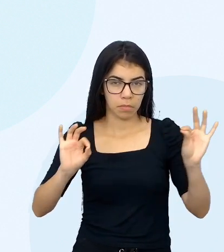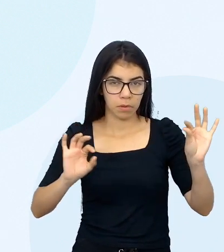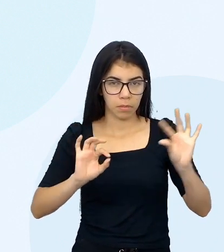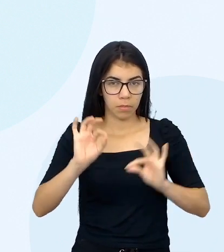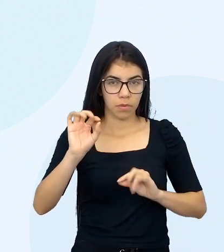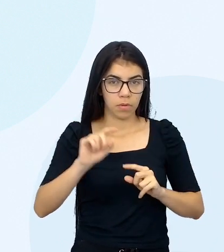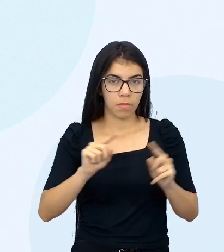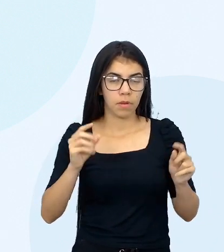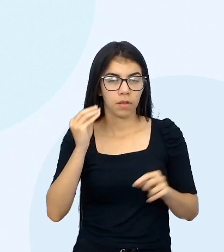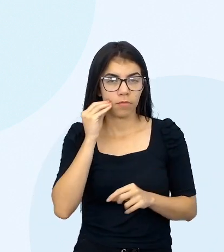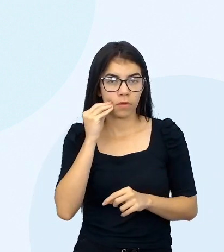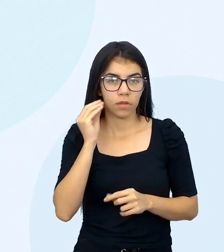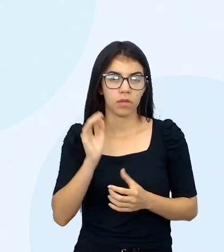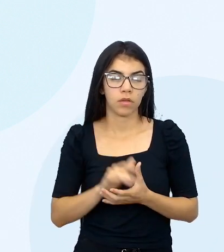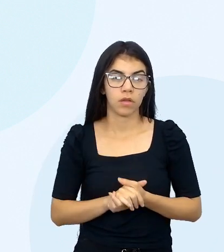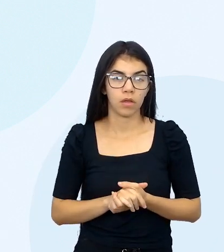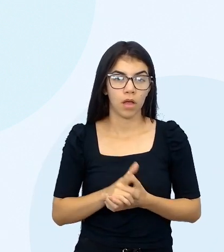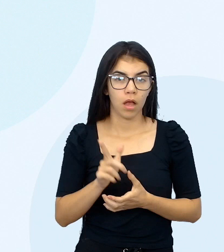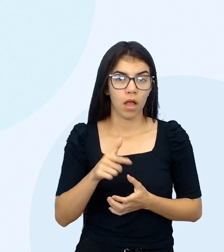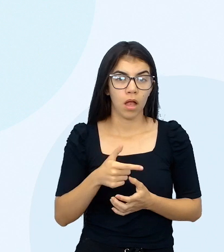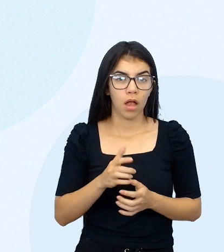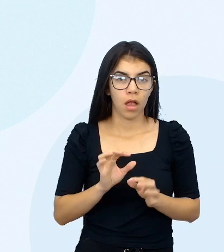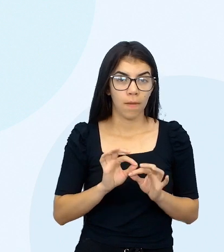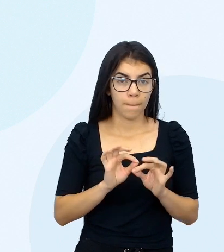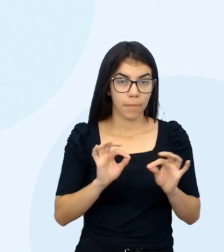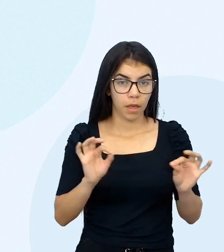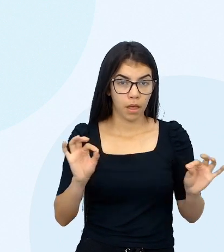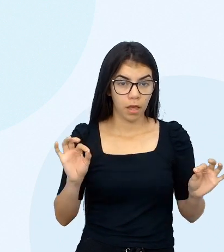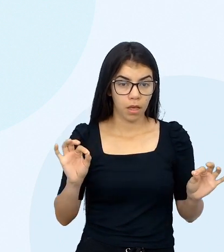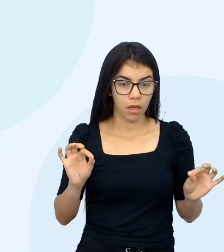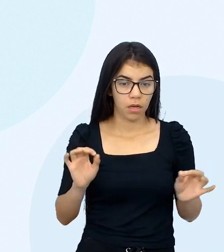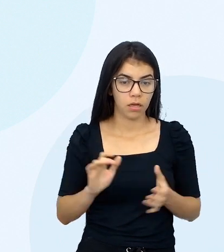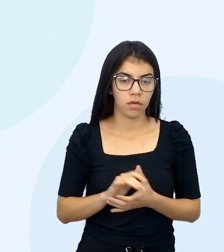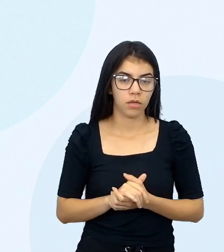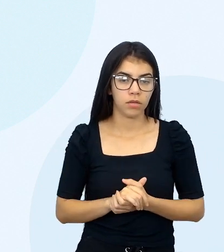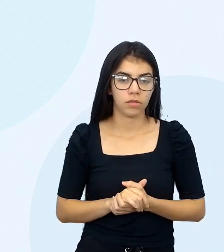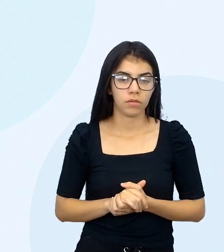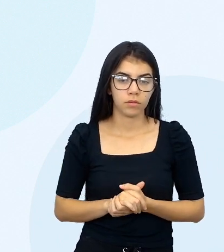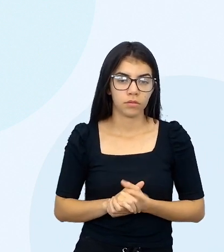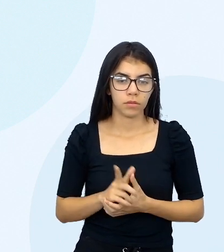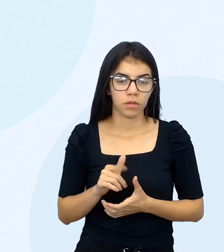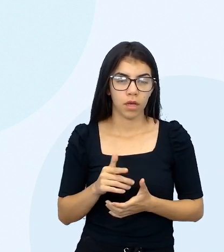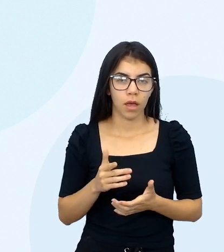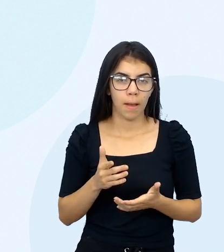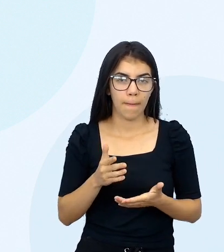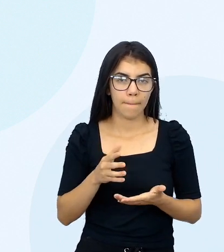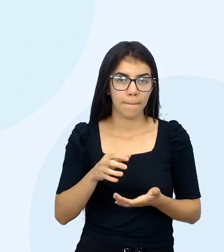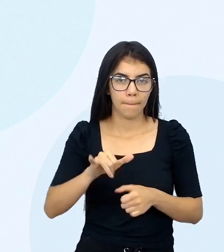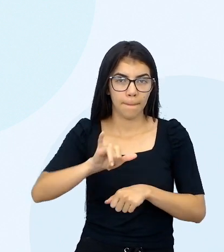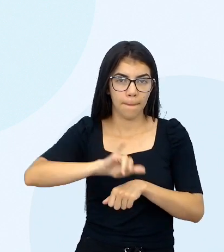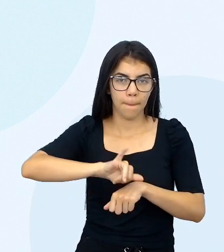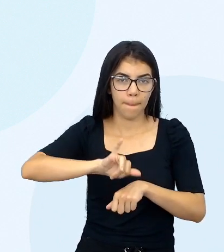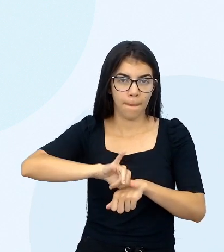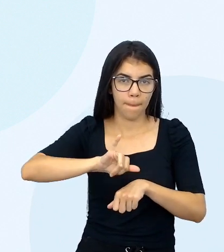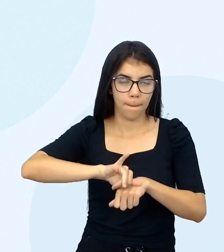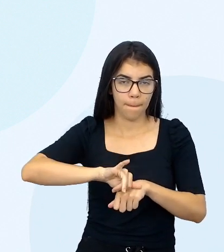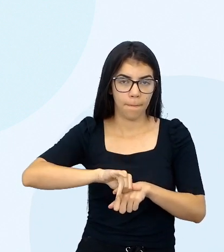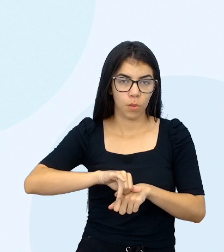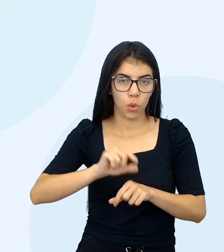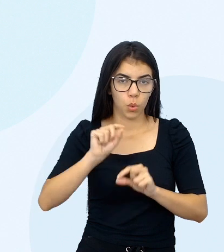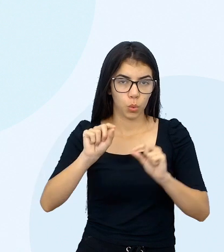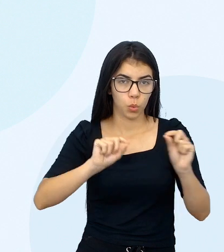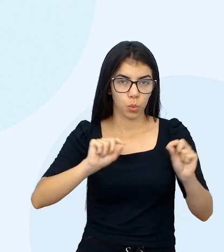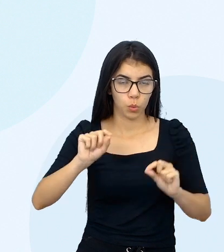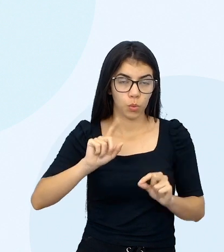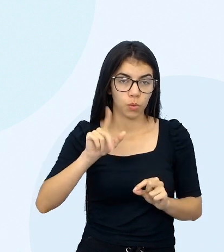Mas eu vou tentar fazer isso que eu fiz aqui. Chegar numa retinha que tá o mais lá no meio dos pontos possível. Isso é a nossa